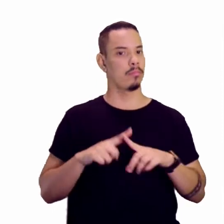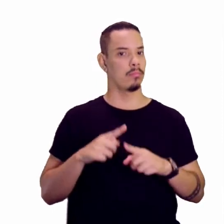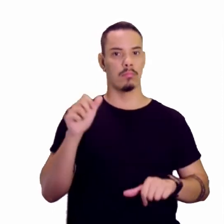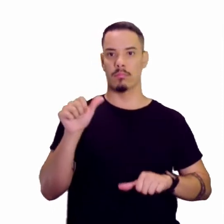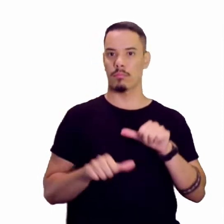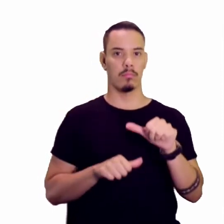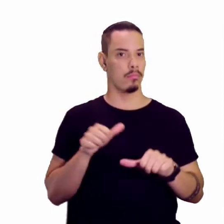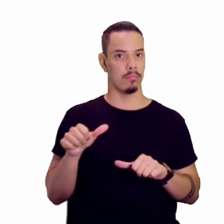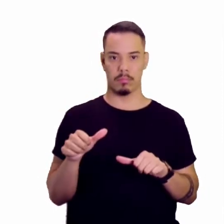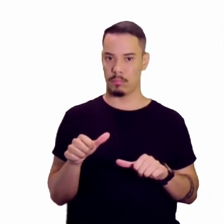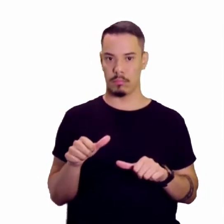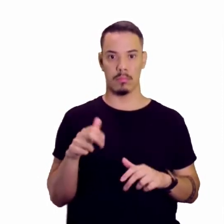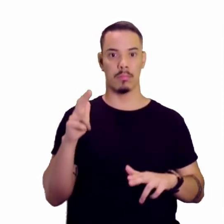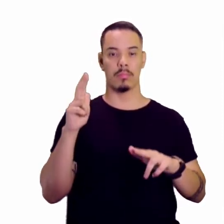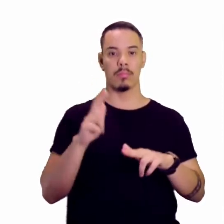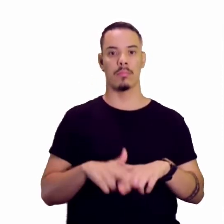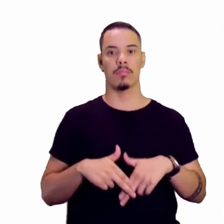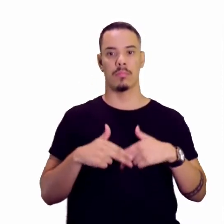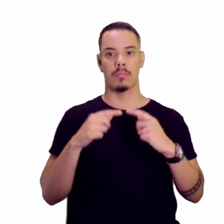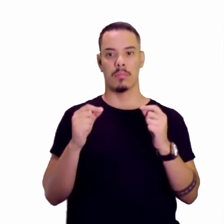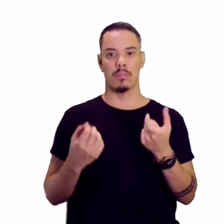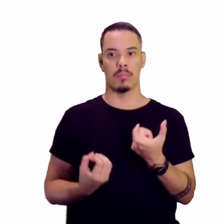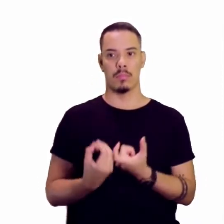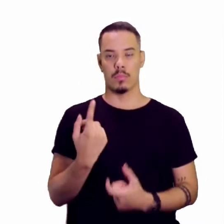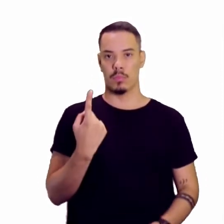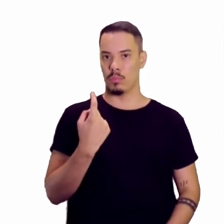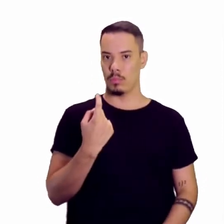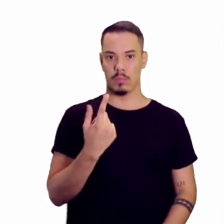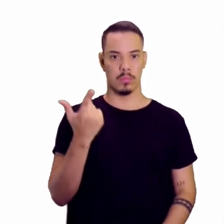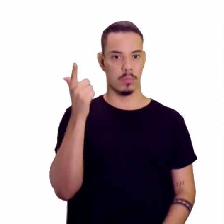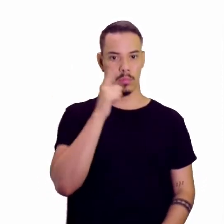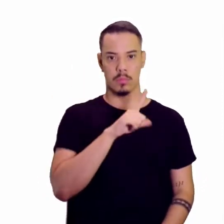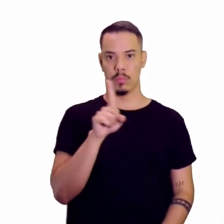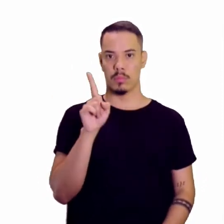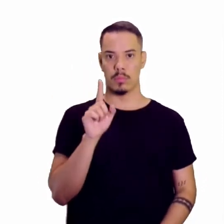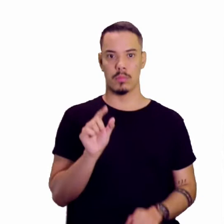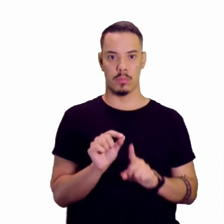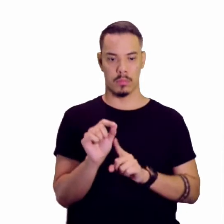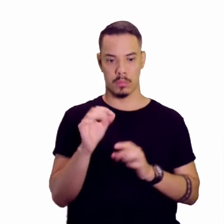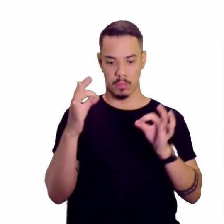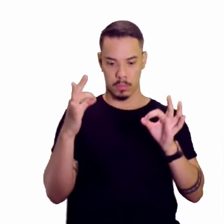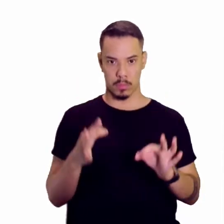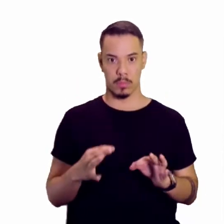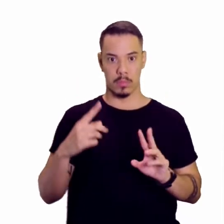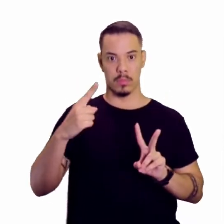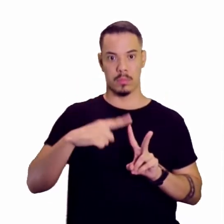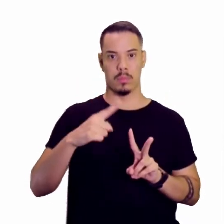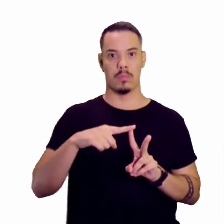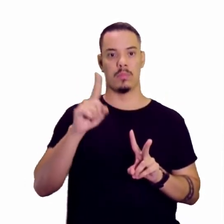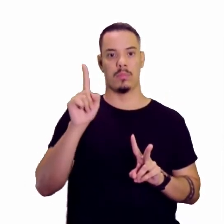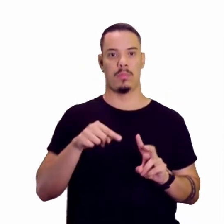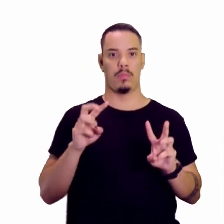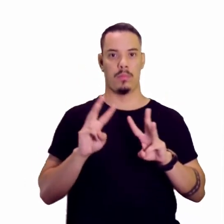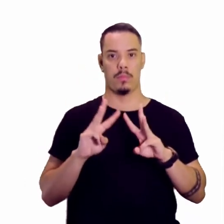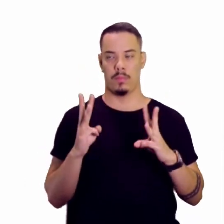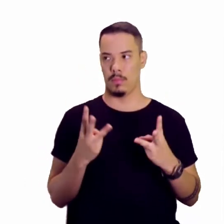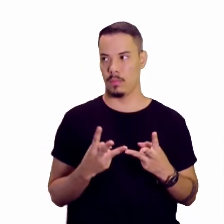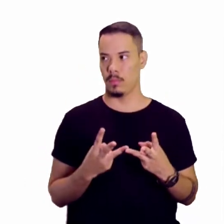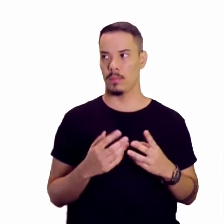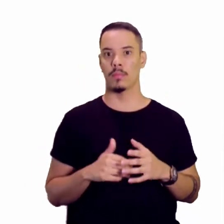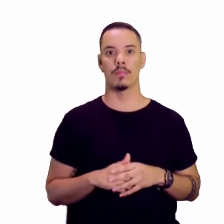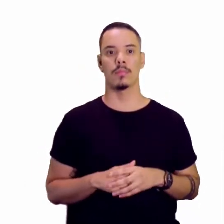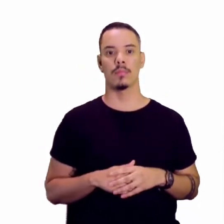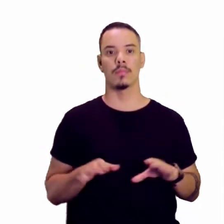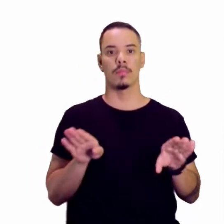mudou. Exatamente. Então, lá na formulazinha, a única que não leva a setinha para dizer que é a grandeza vetorial, né? É a massa. Porque ela é escalar.